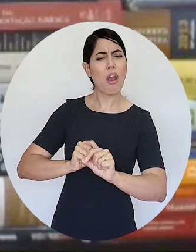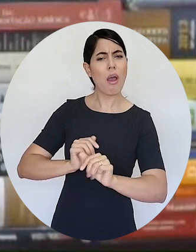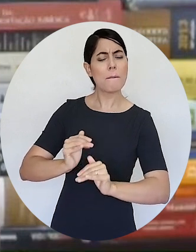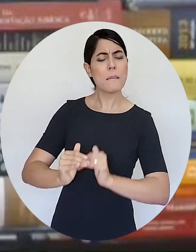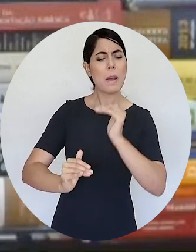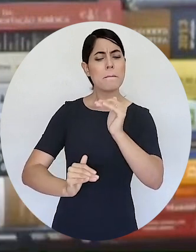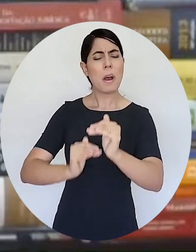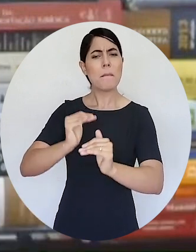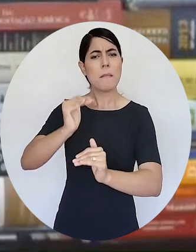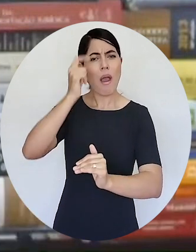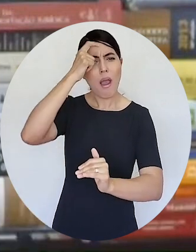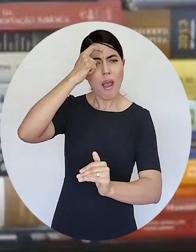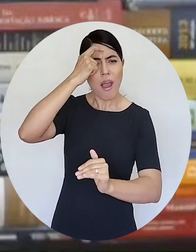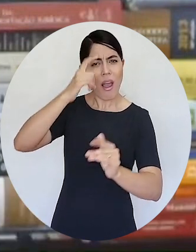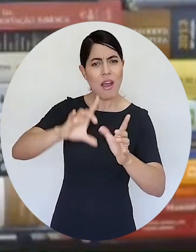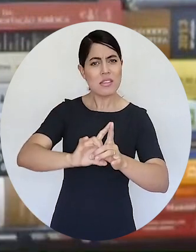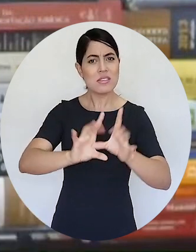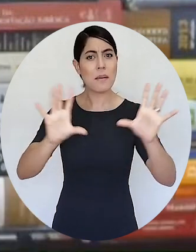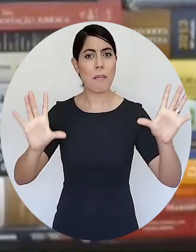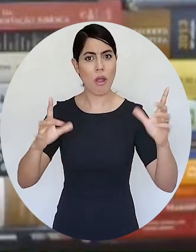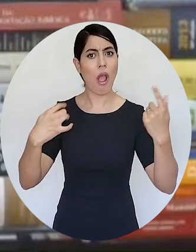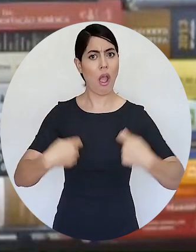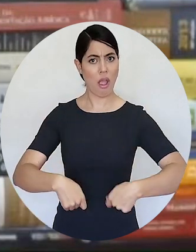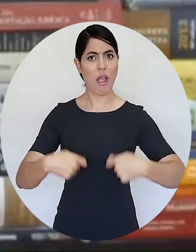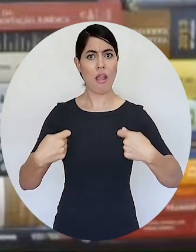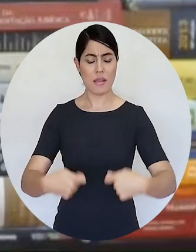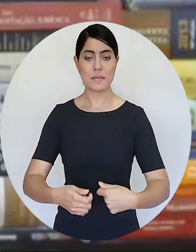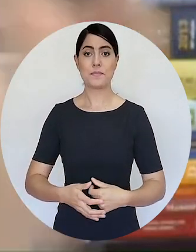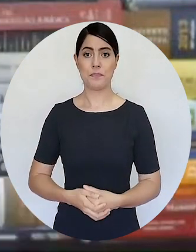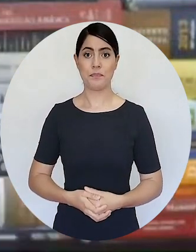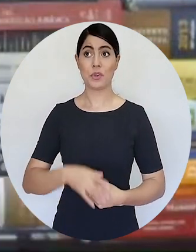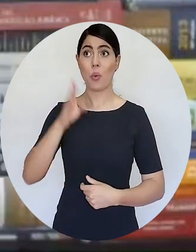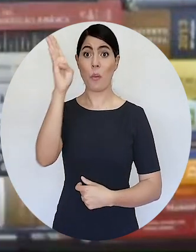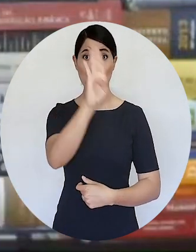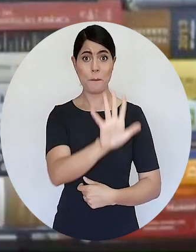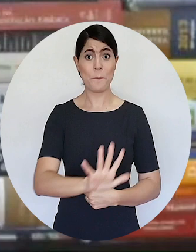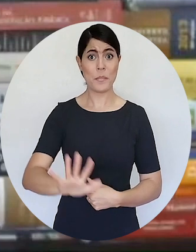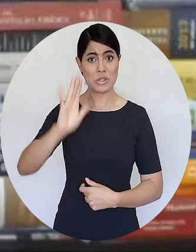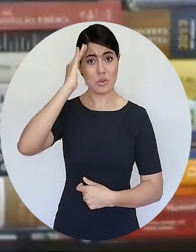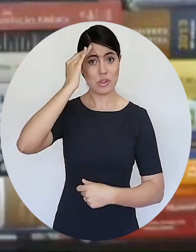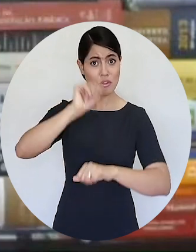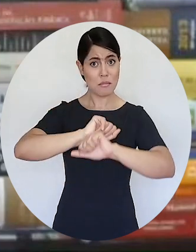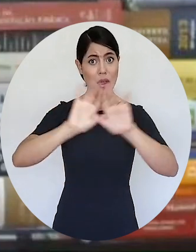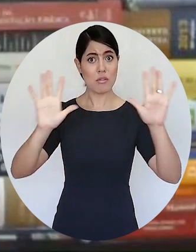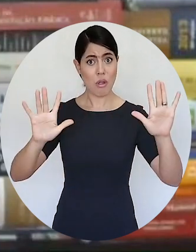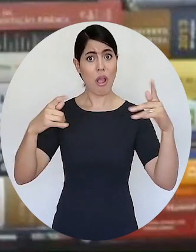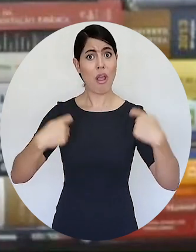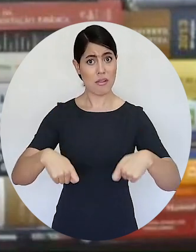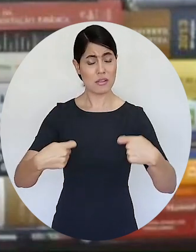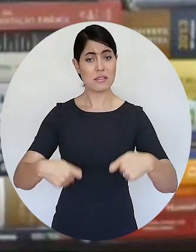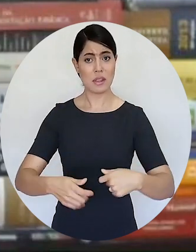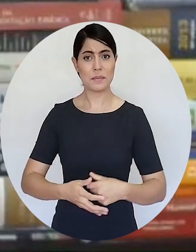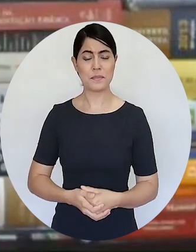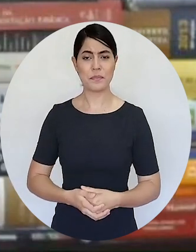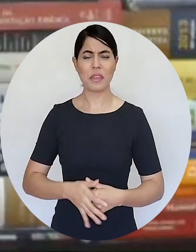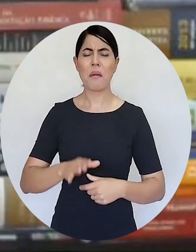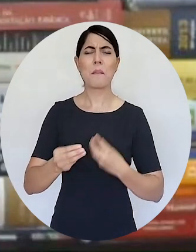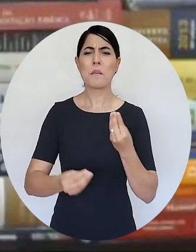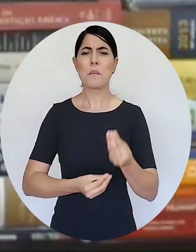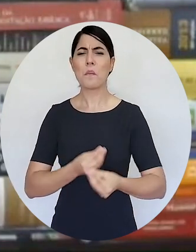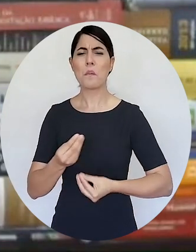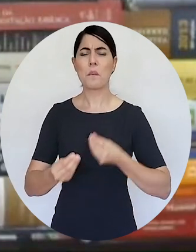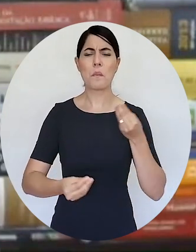uma consciência democrática, ou, por outra, uma consciência nacional. E essa concepção